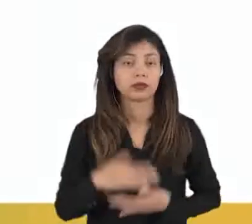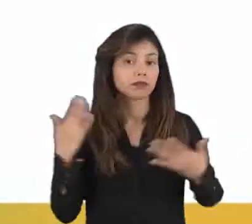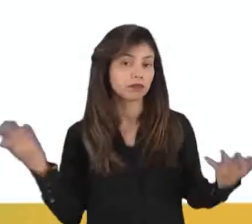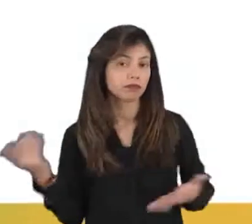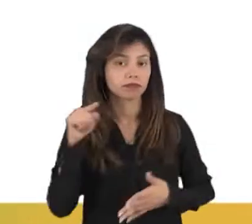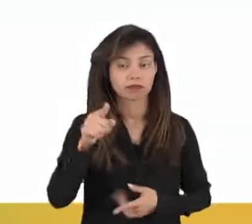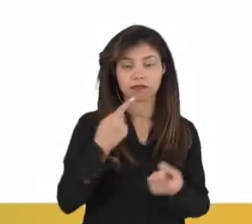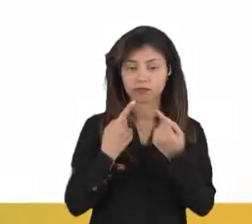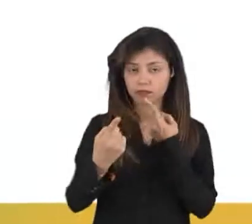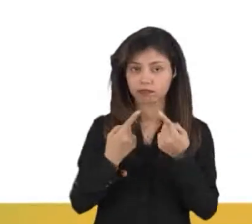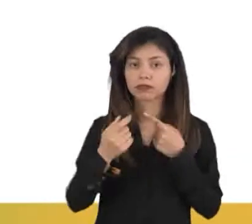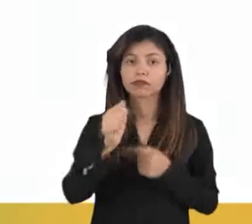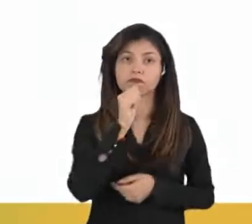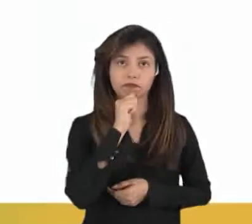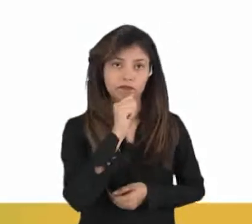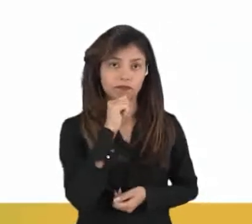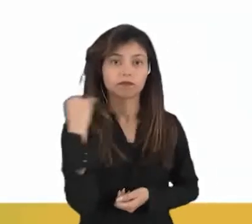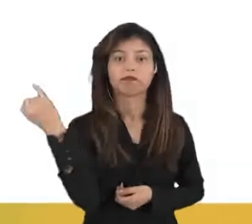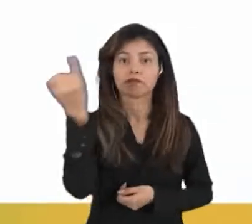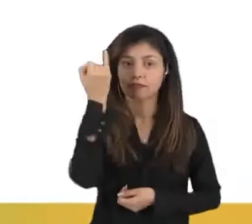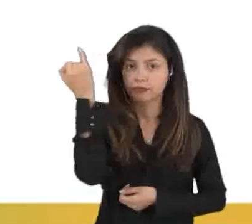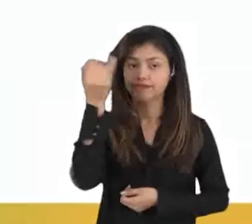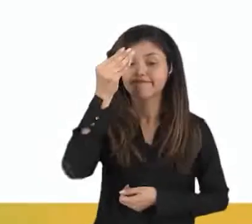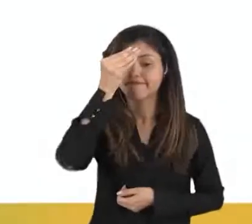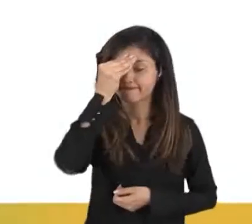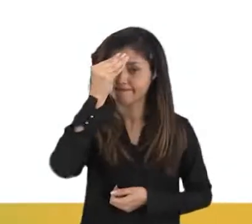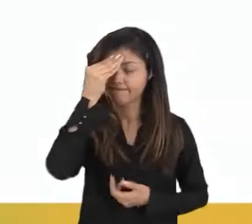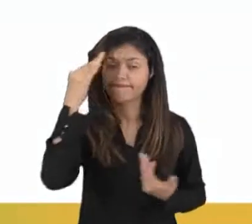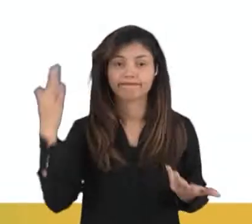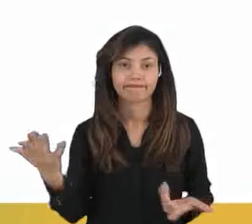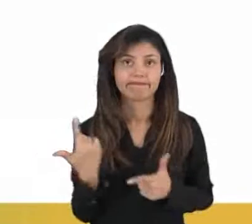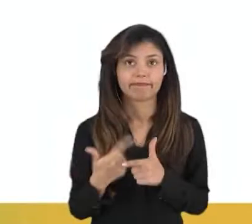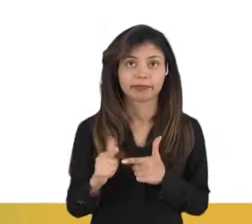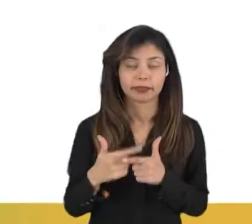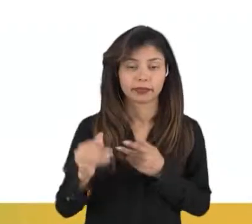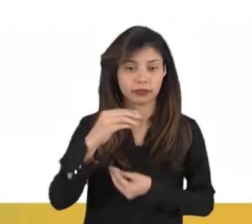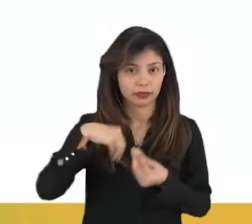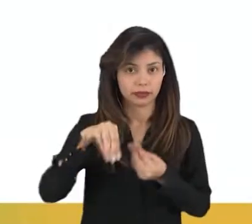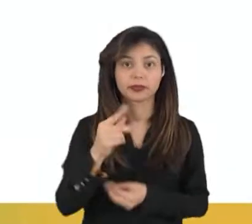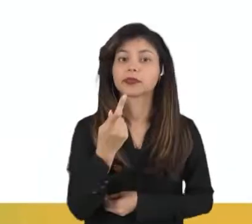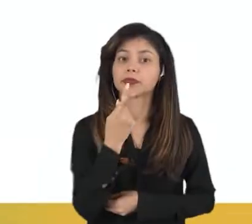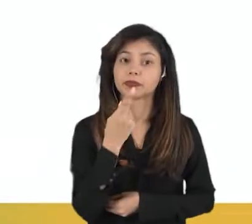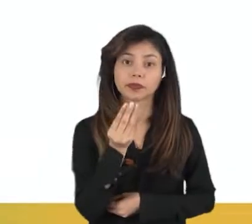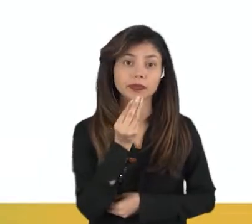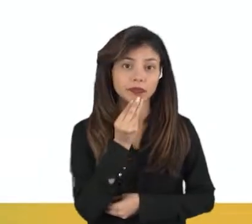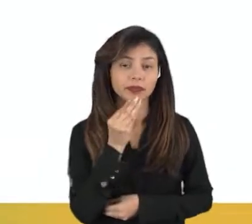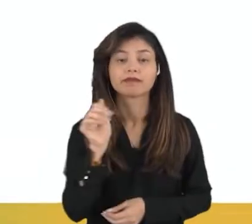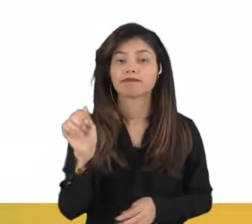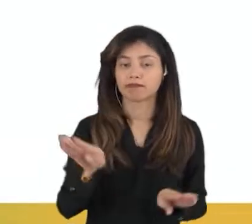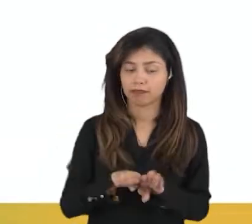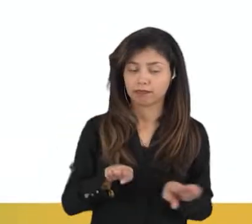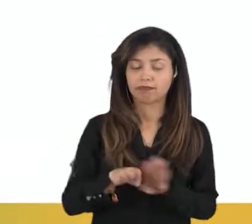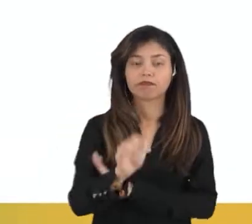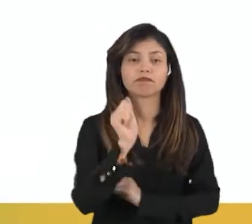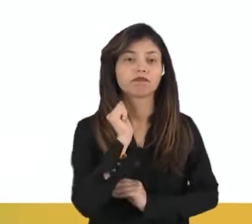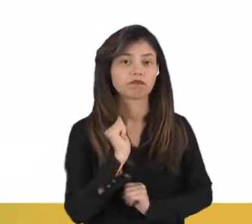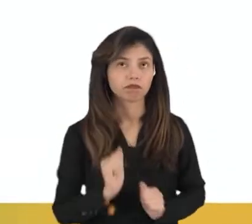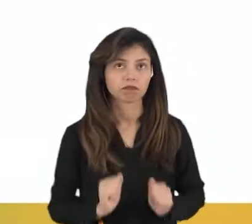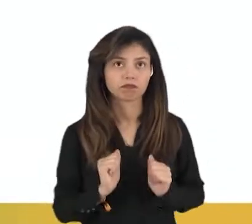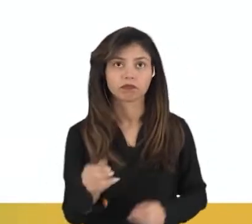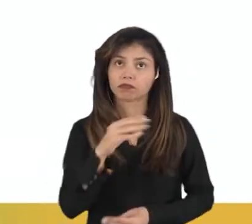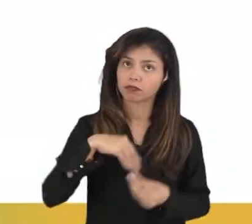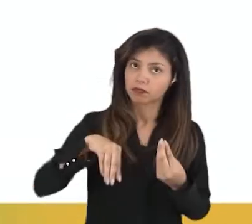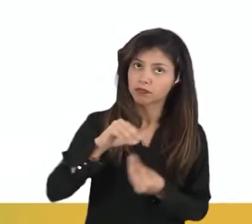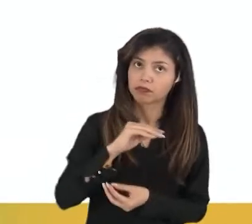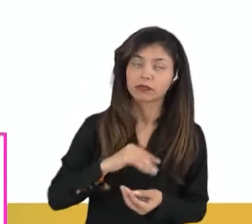Então, nessa discussão ainda, é importante frisar que problemas que envolvem probabilidade podem também envolver situações aí